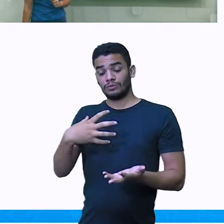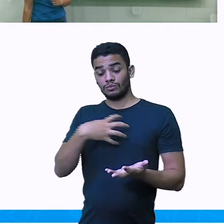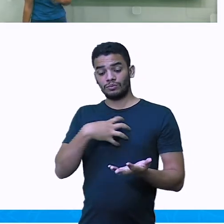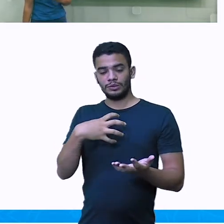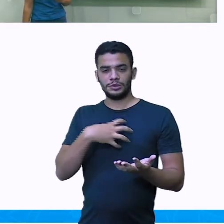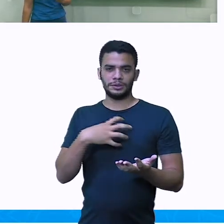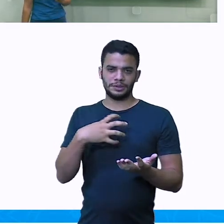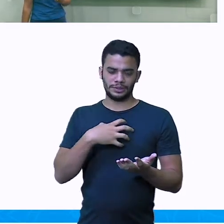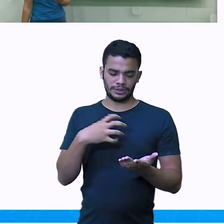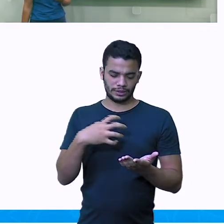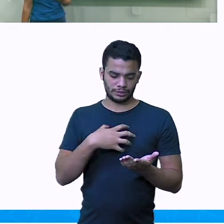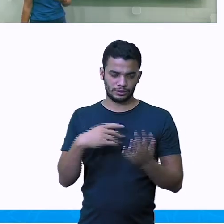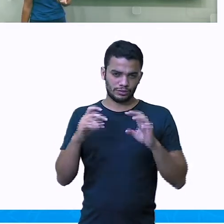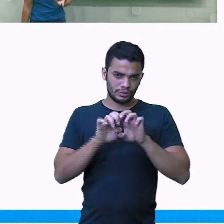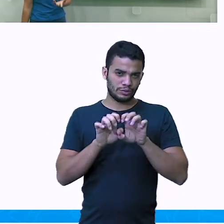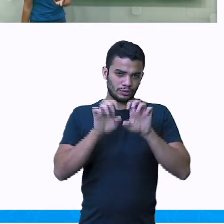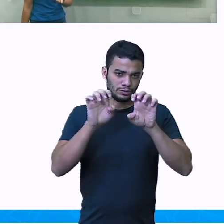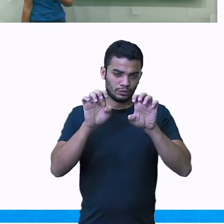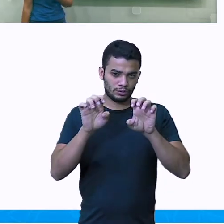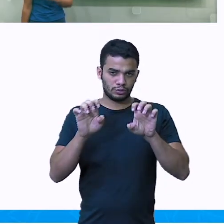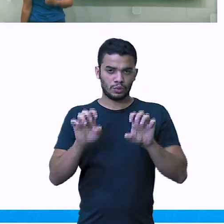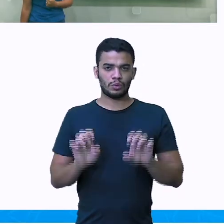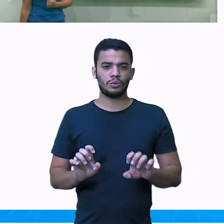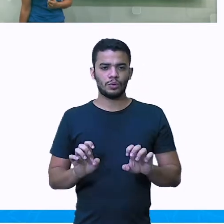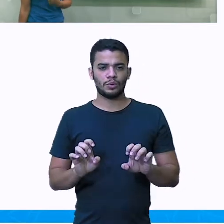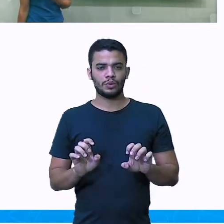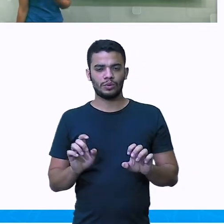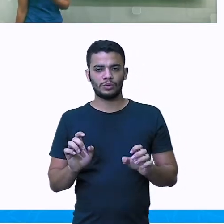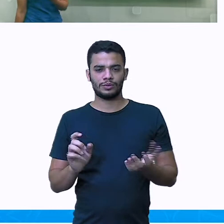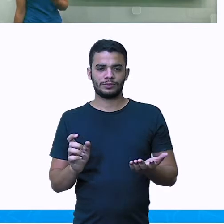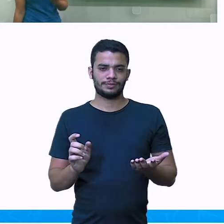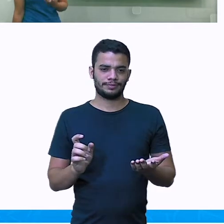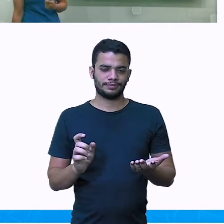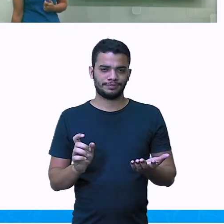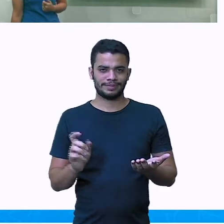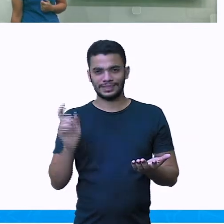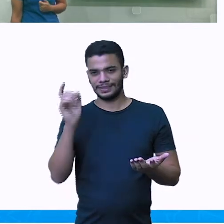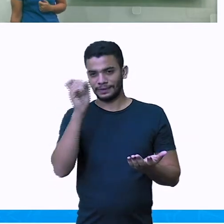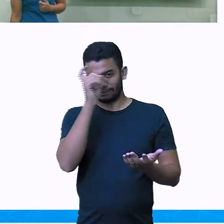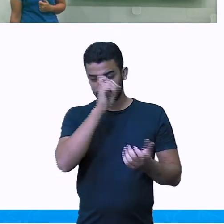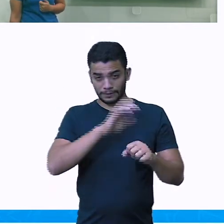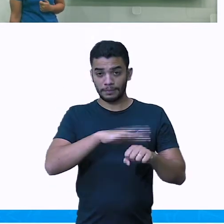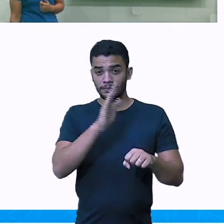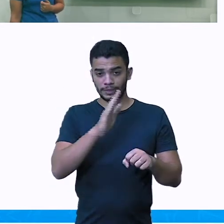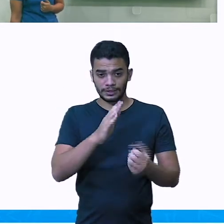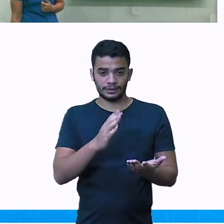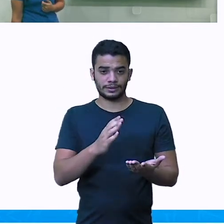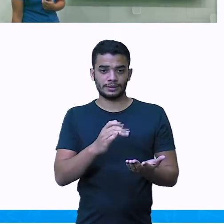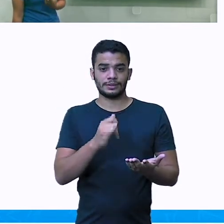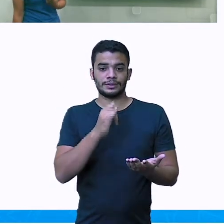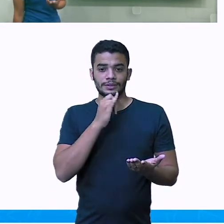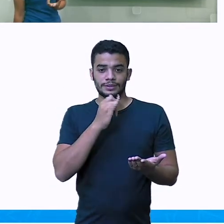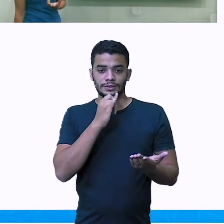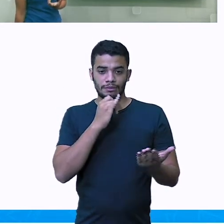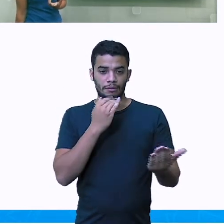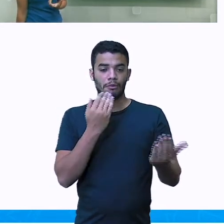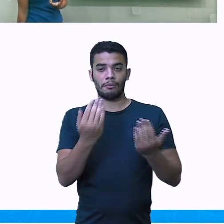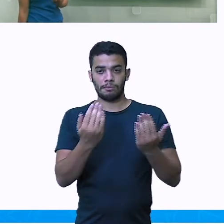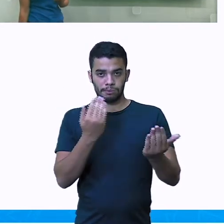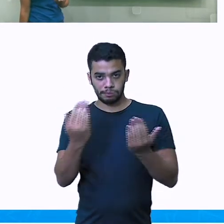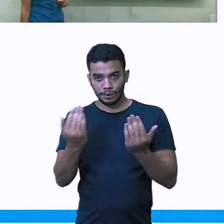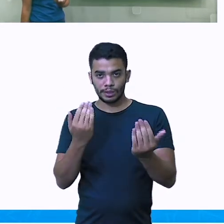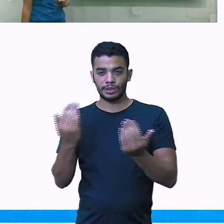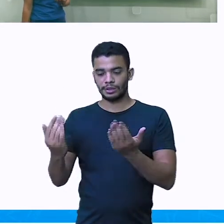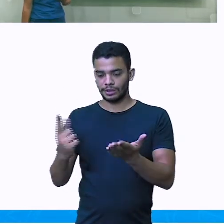bilhete. Ainda que simplificada em comparação a outros meios de comunicação escrita,